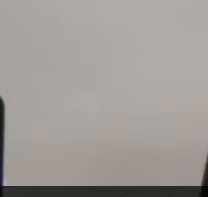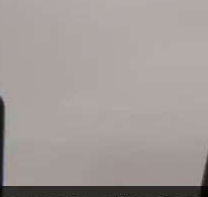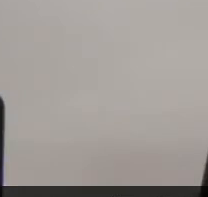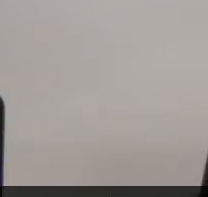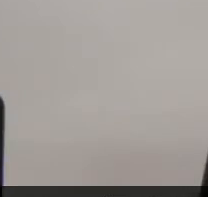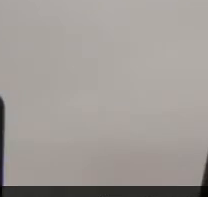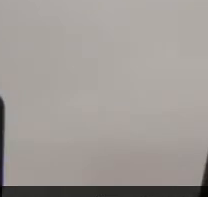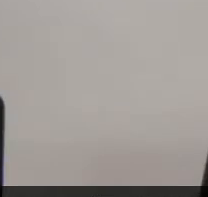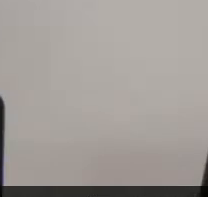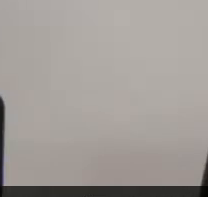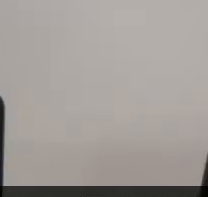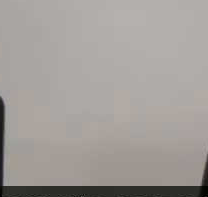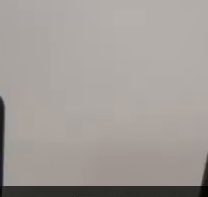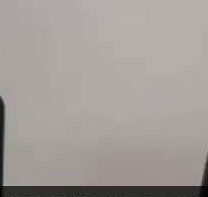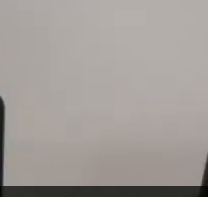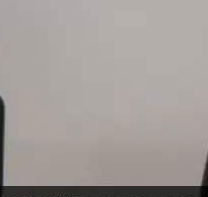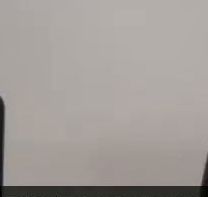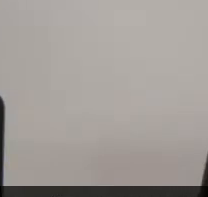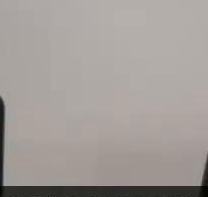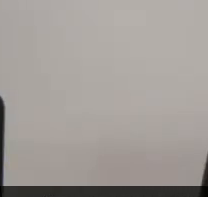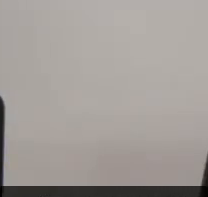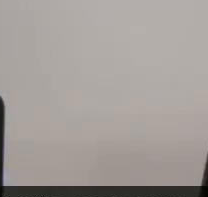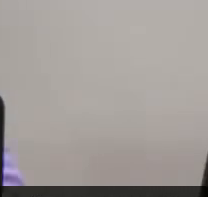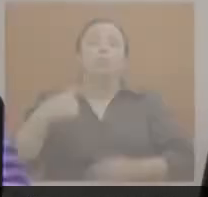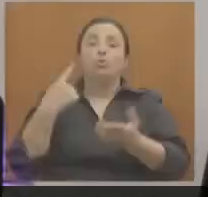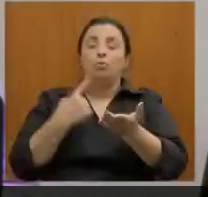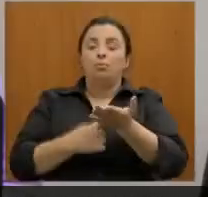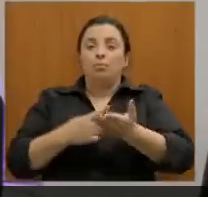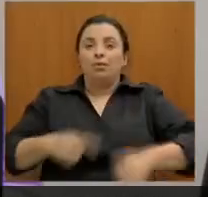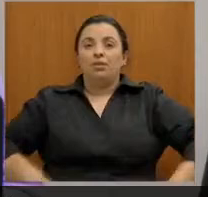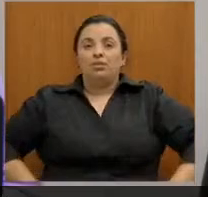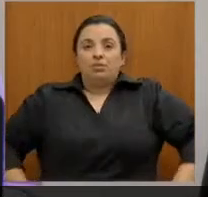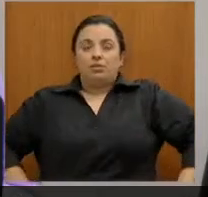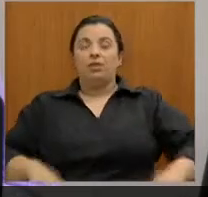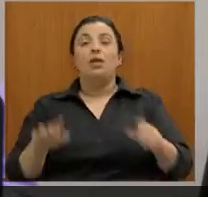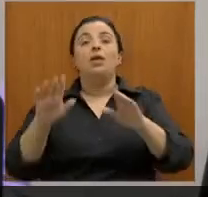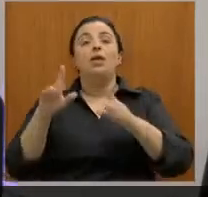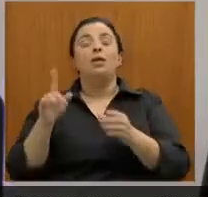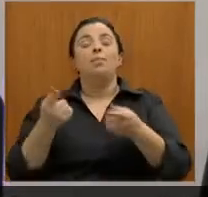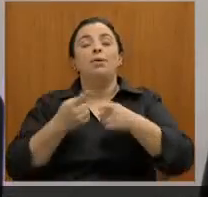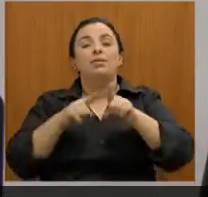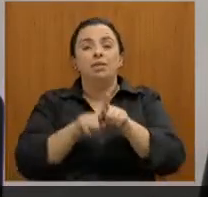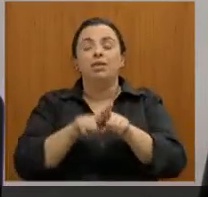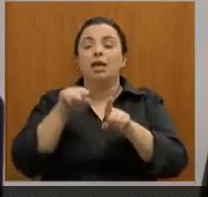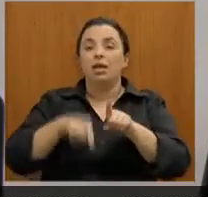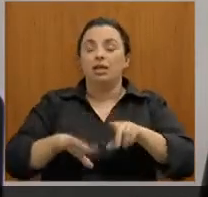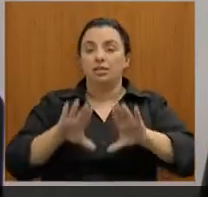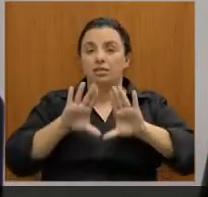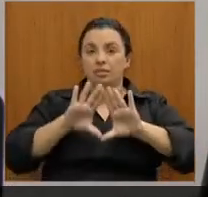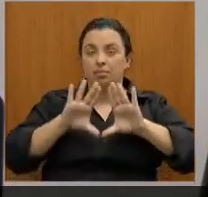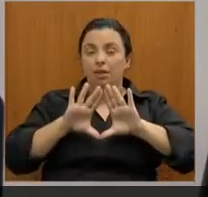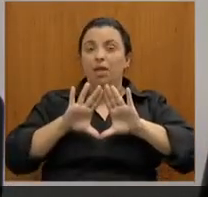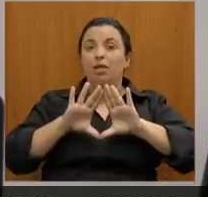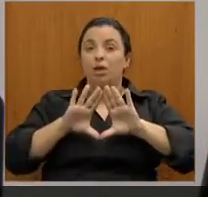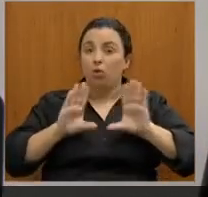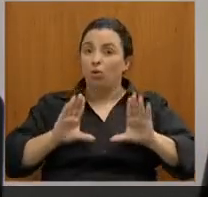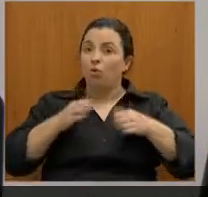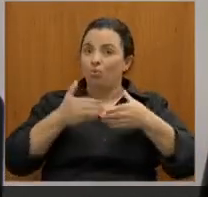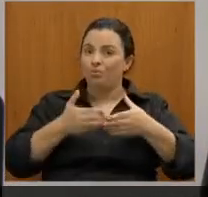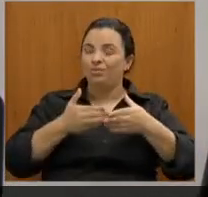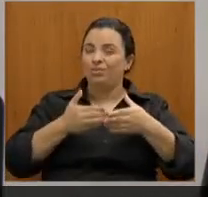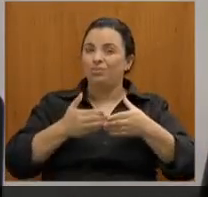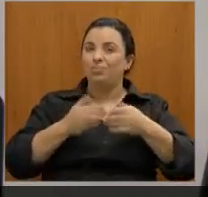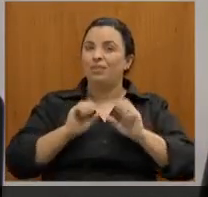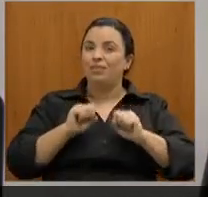comprometimento e também parceria com a comissão em defesa dos direitos da mulher que da Assembleia Legislativa de Minas e é sempre